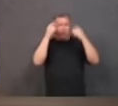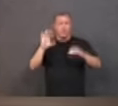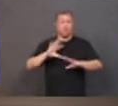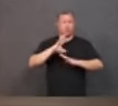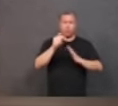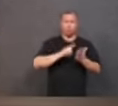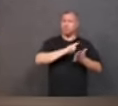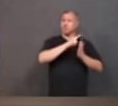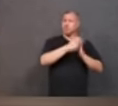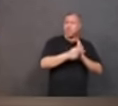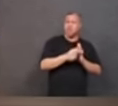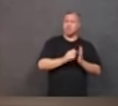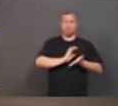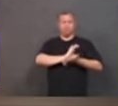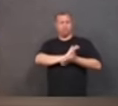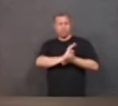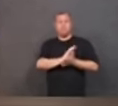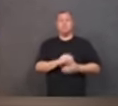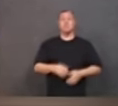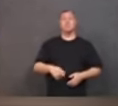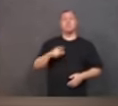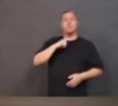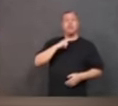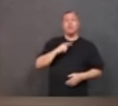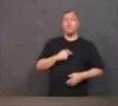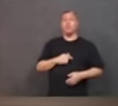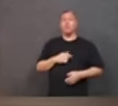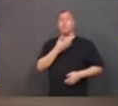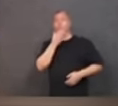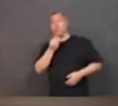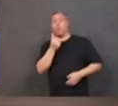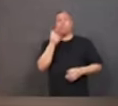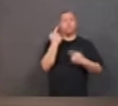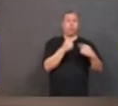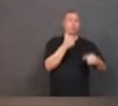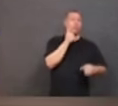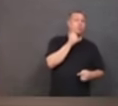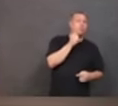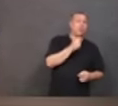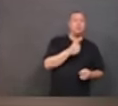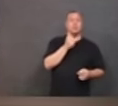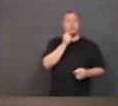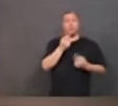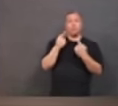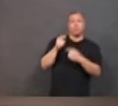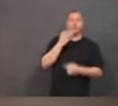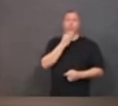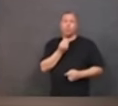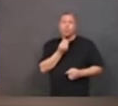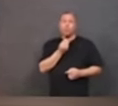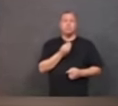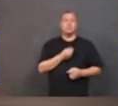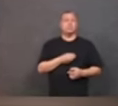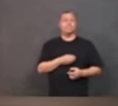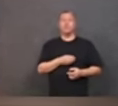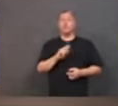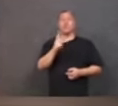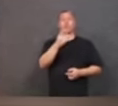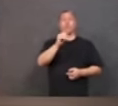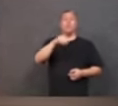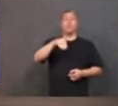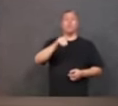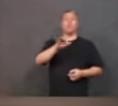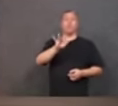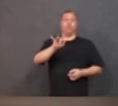gênero, de raça, sexual, práticas homofóbicas e de todo tipo de assédio. Essa realidade se